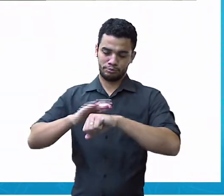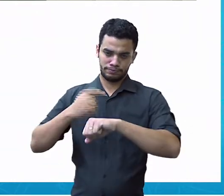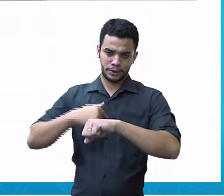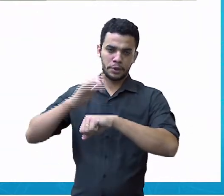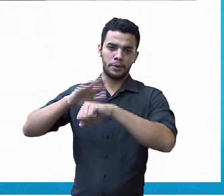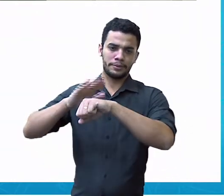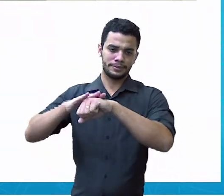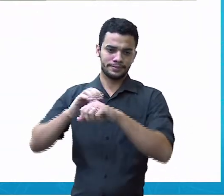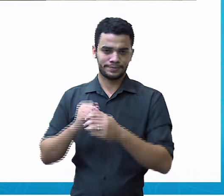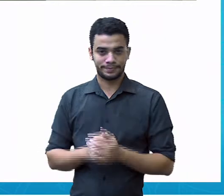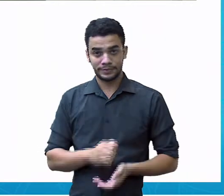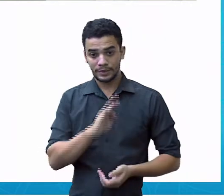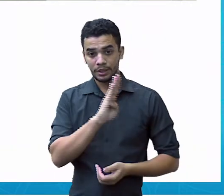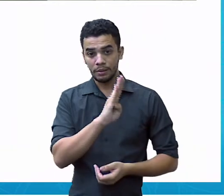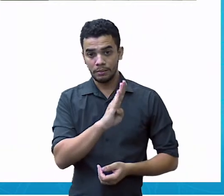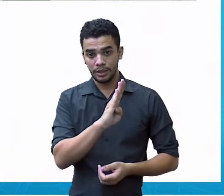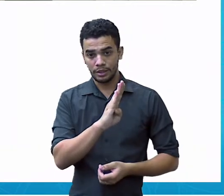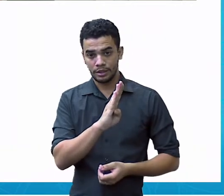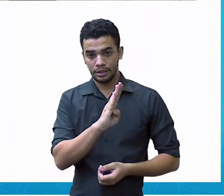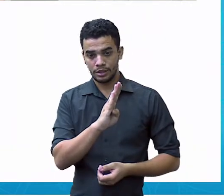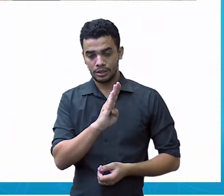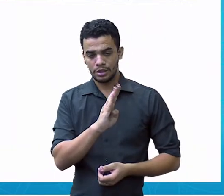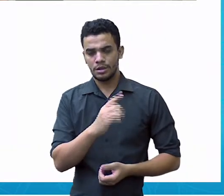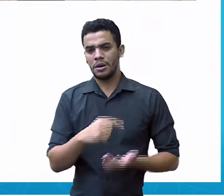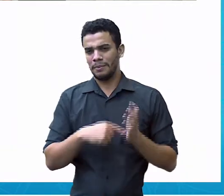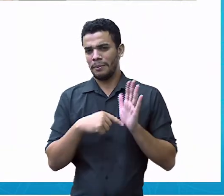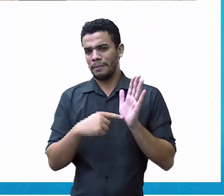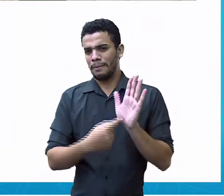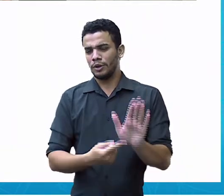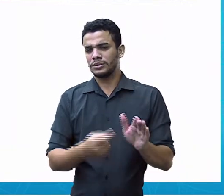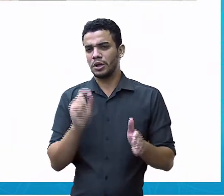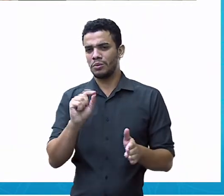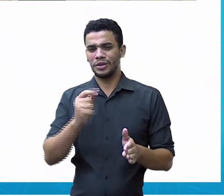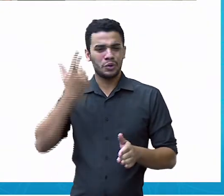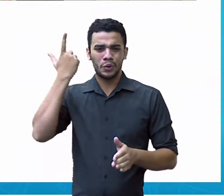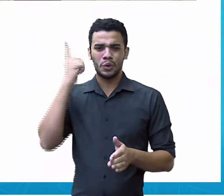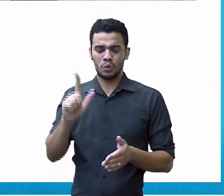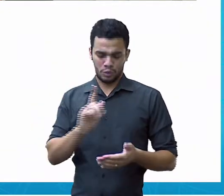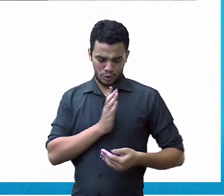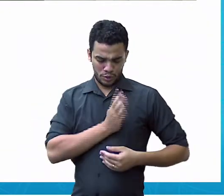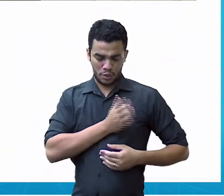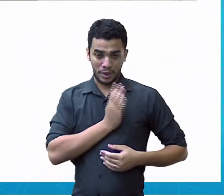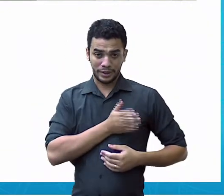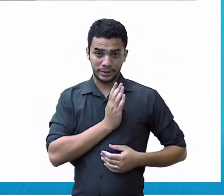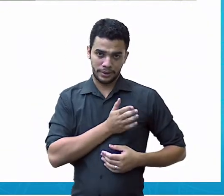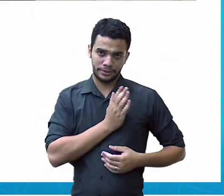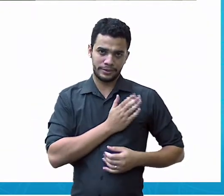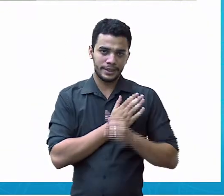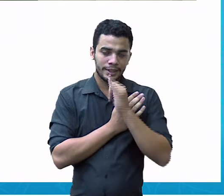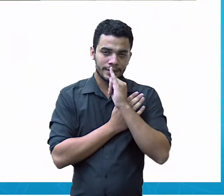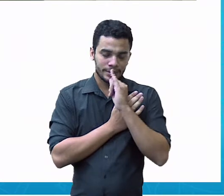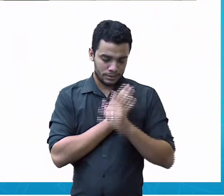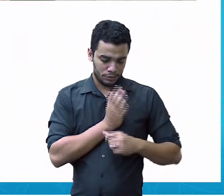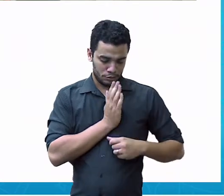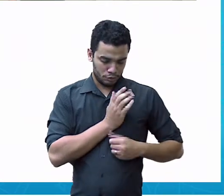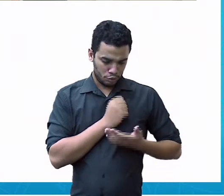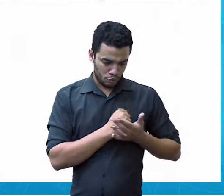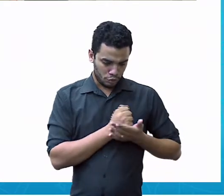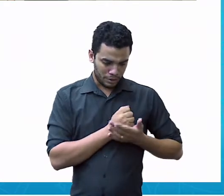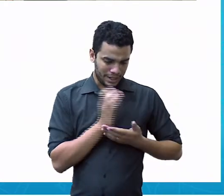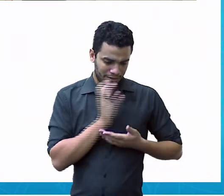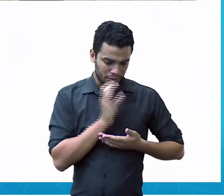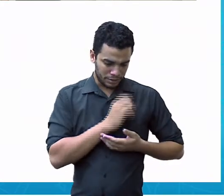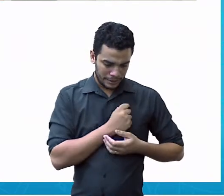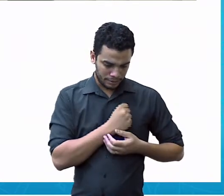Não sou eu que estou controlando esse batimento. Então, essa é uma ação involuntária. Pode controlar